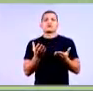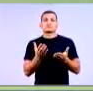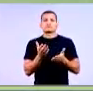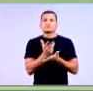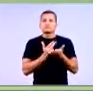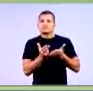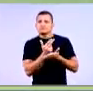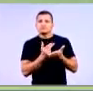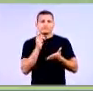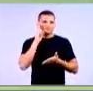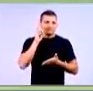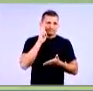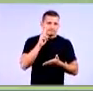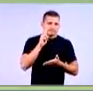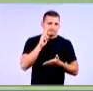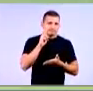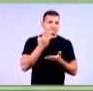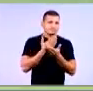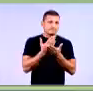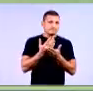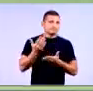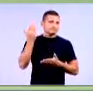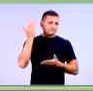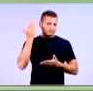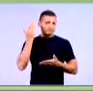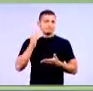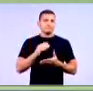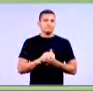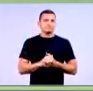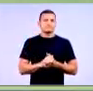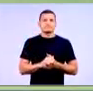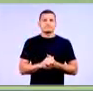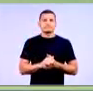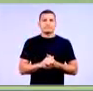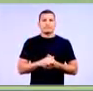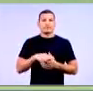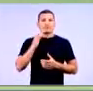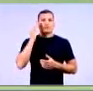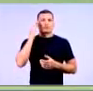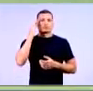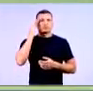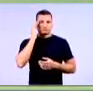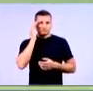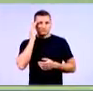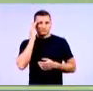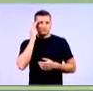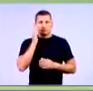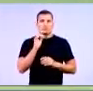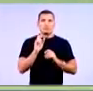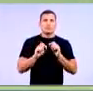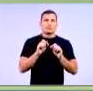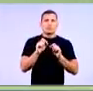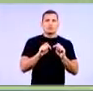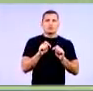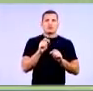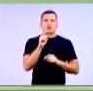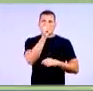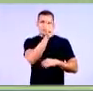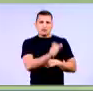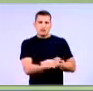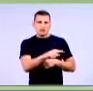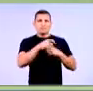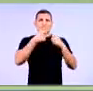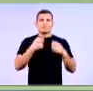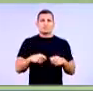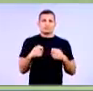gente criou os diagramas nas outras aulas? Justamente para a gente compreender de fato o que aquele cliente